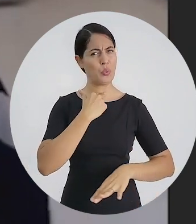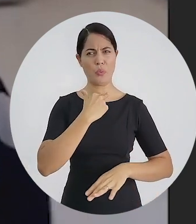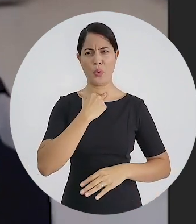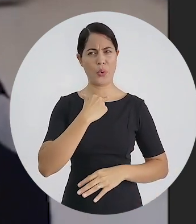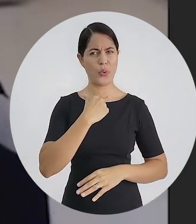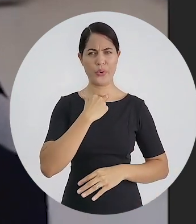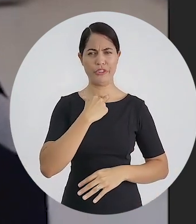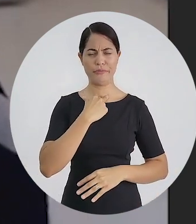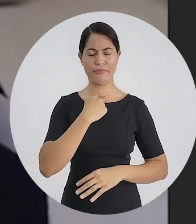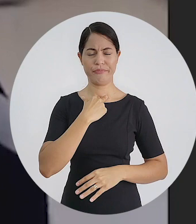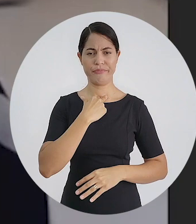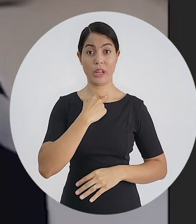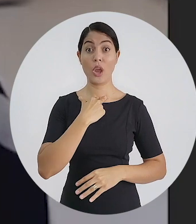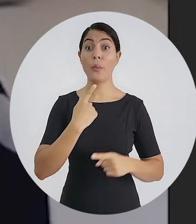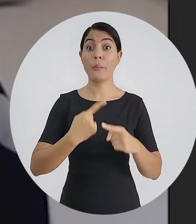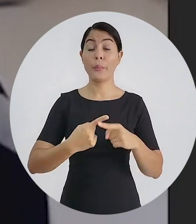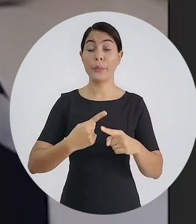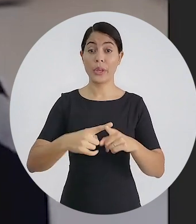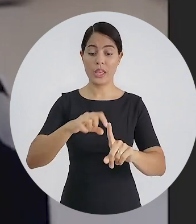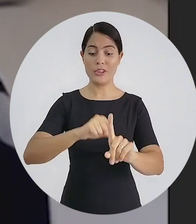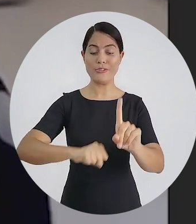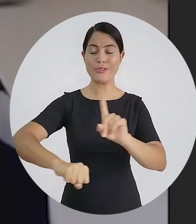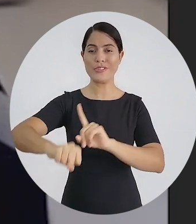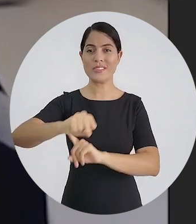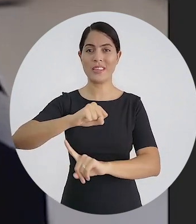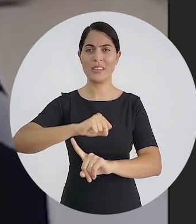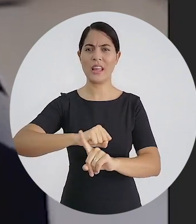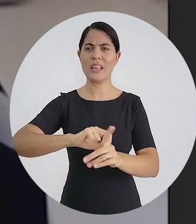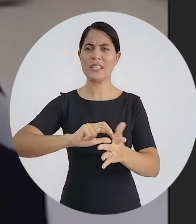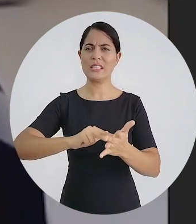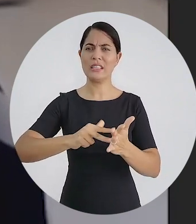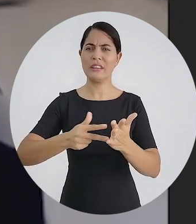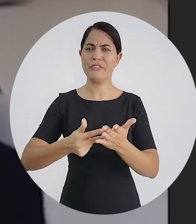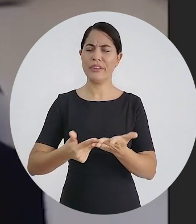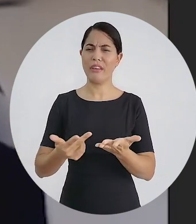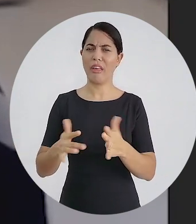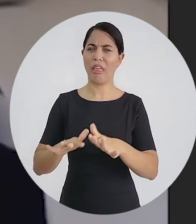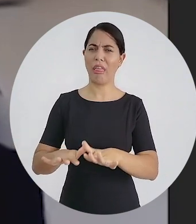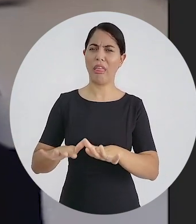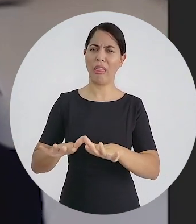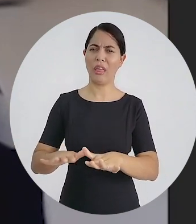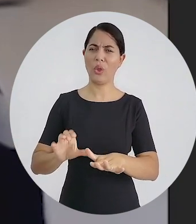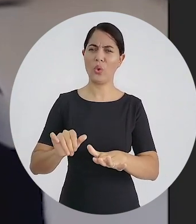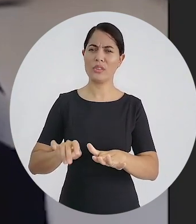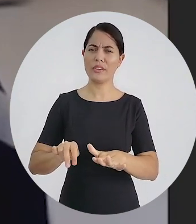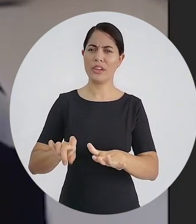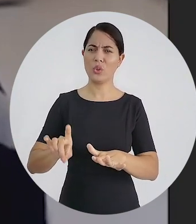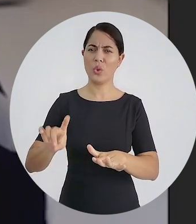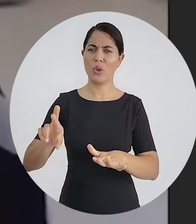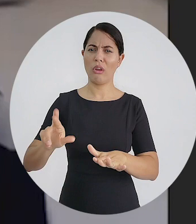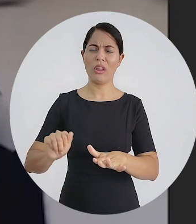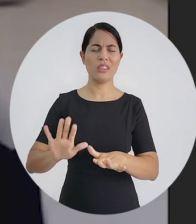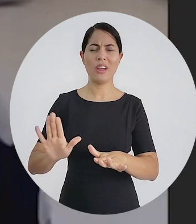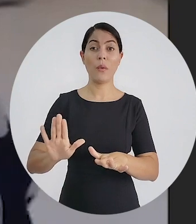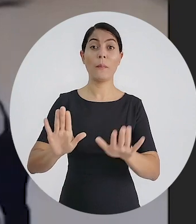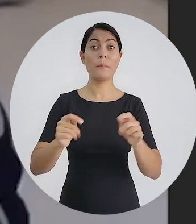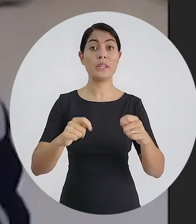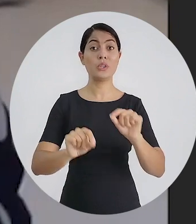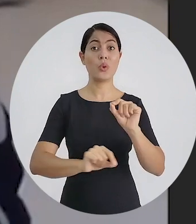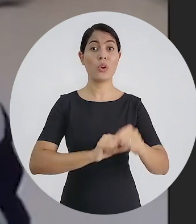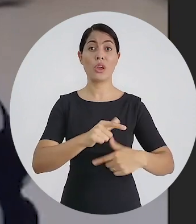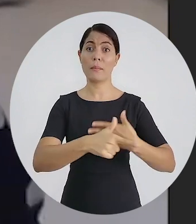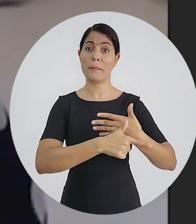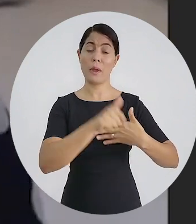reafirmar o pensamento de uma parte da sociedade conservadora, quando o que está sendo discutido é o papel da mulher